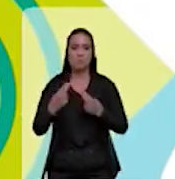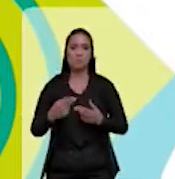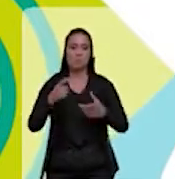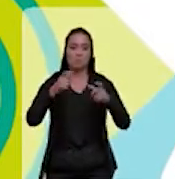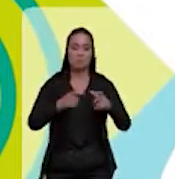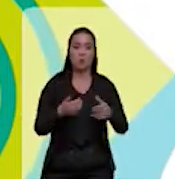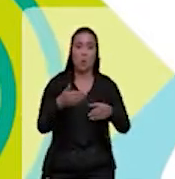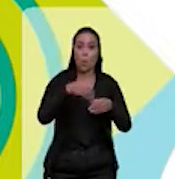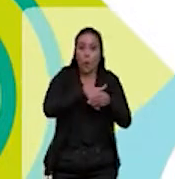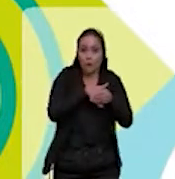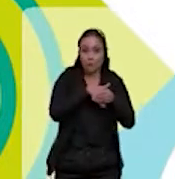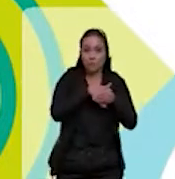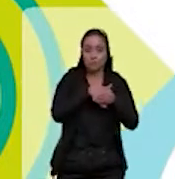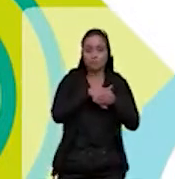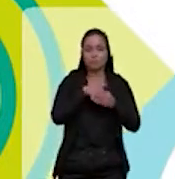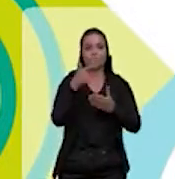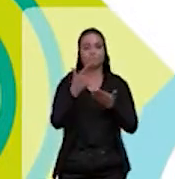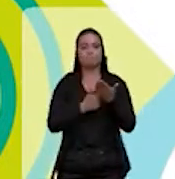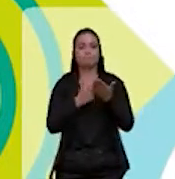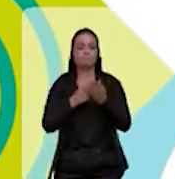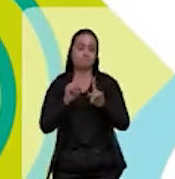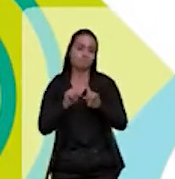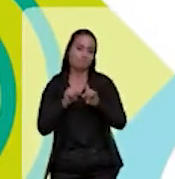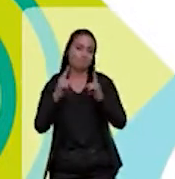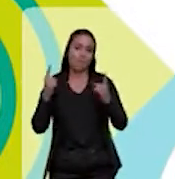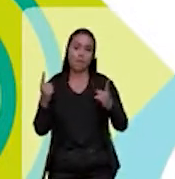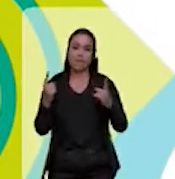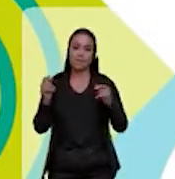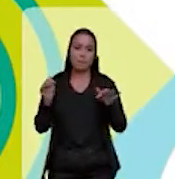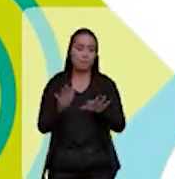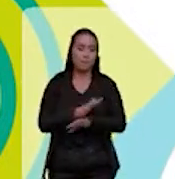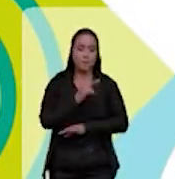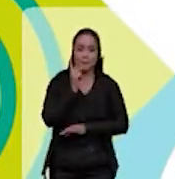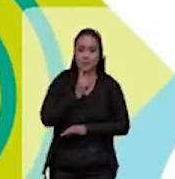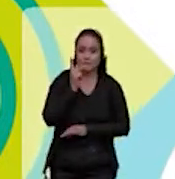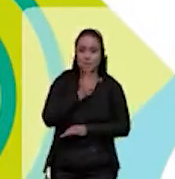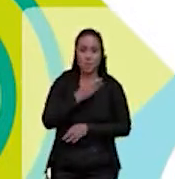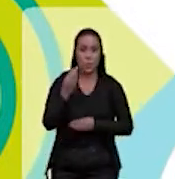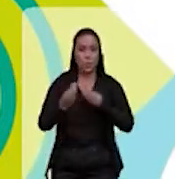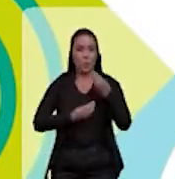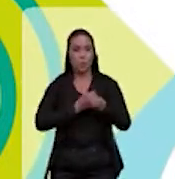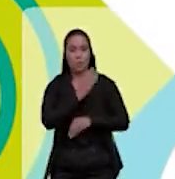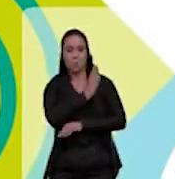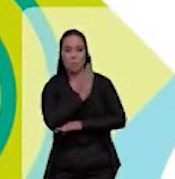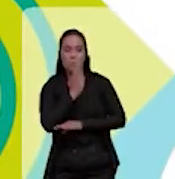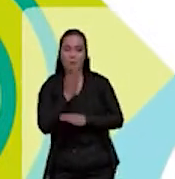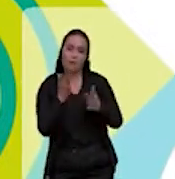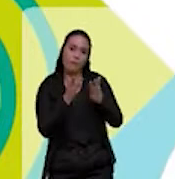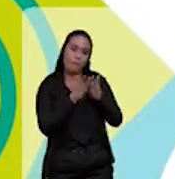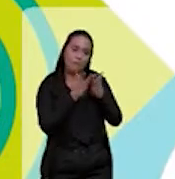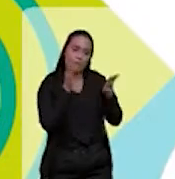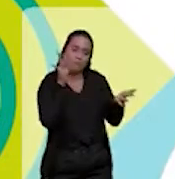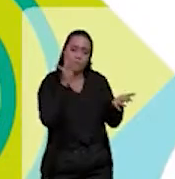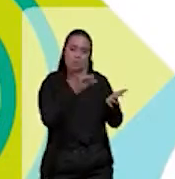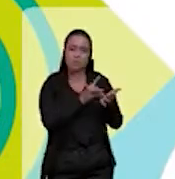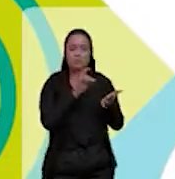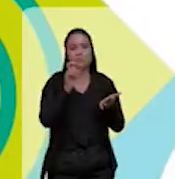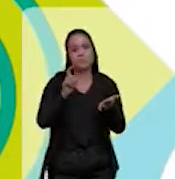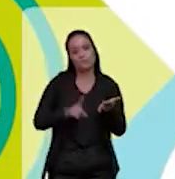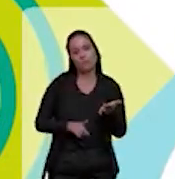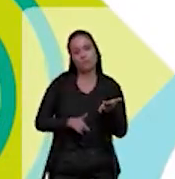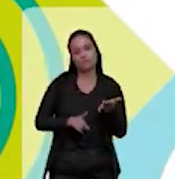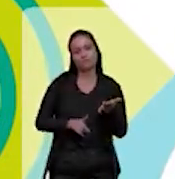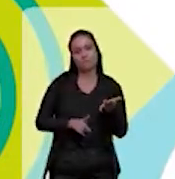local onde se guardam livros entretanto Isso não basta para dizer-nos o que uma biblioteca efetivamente é